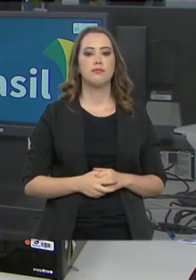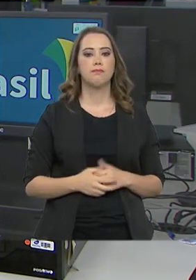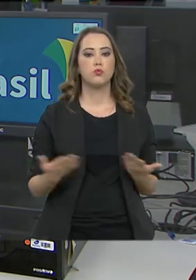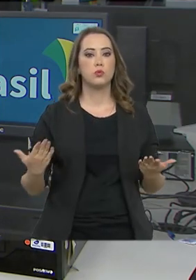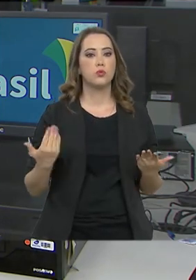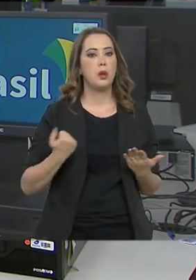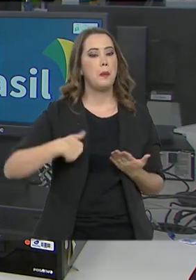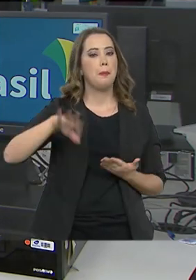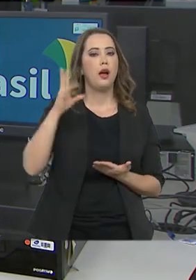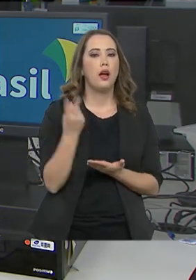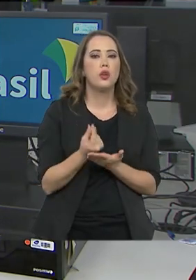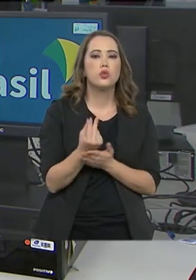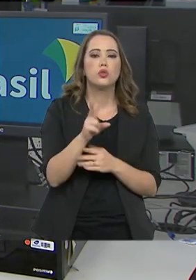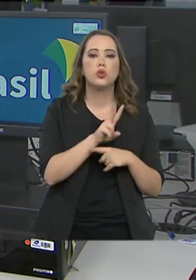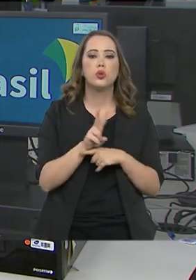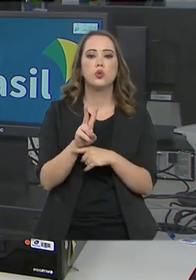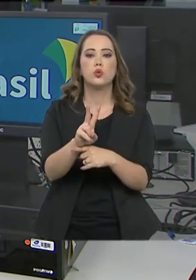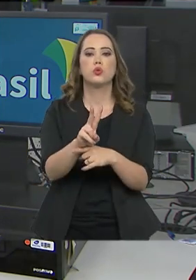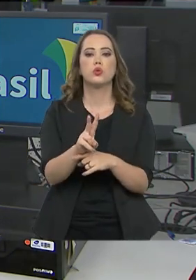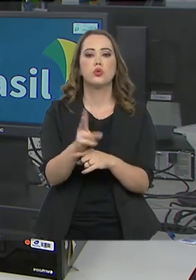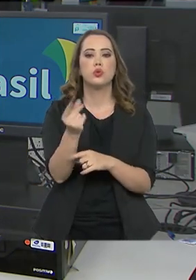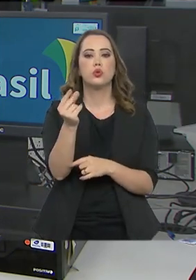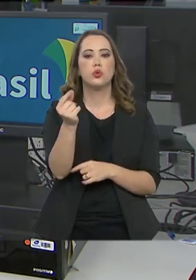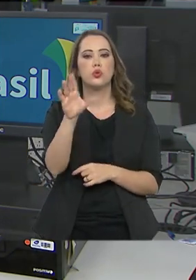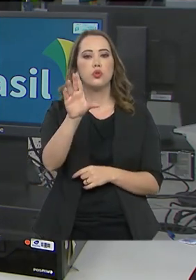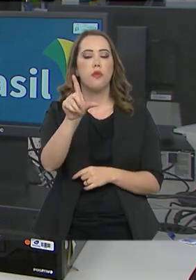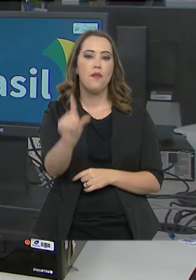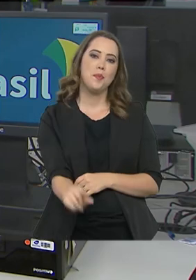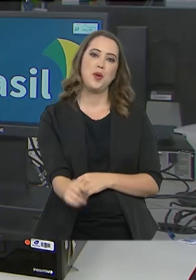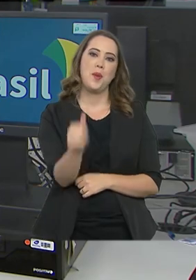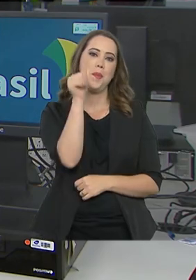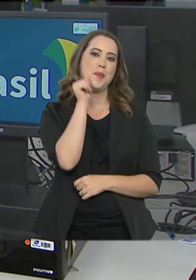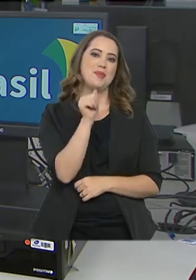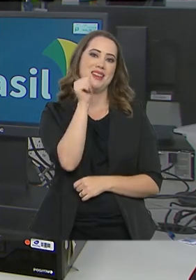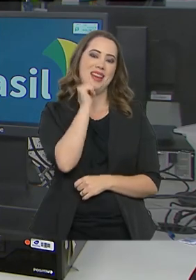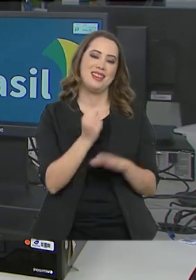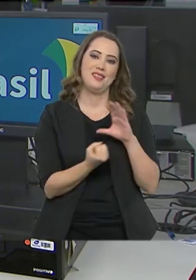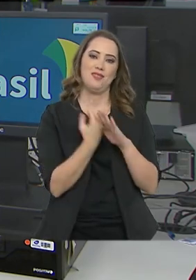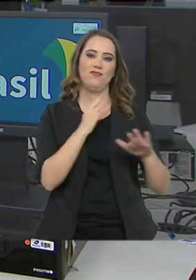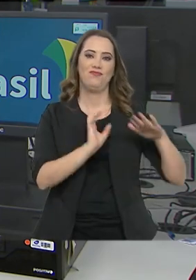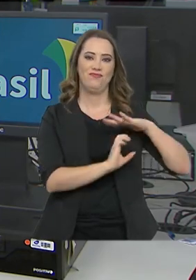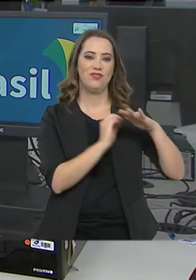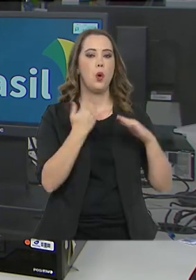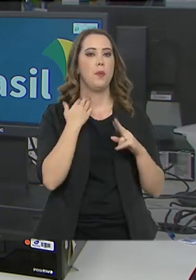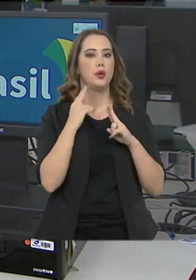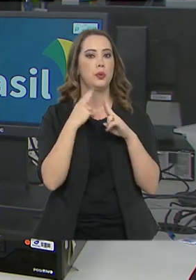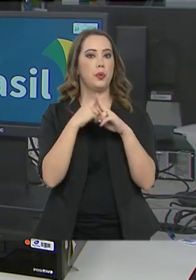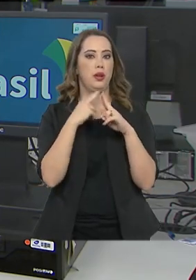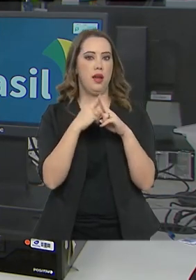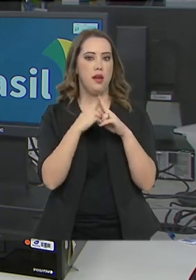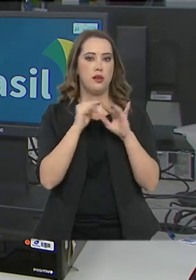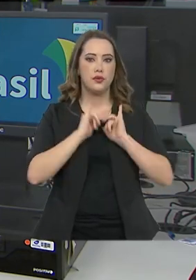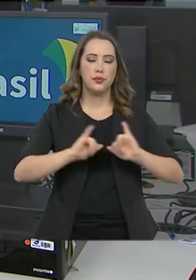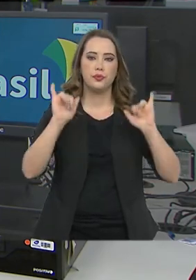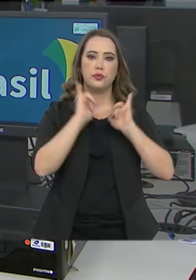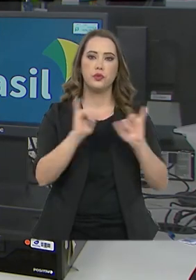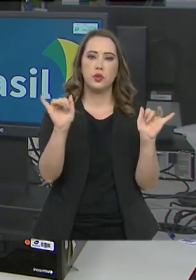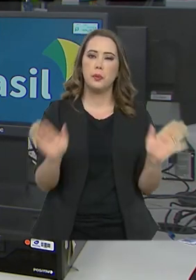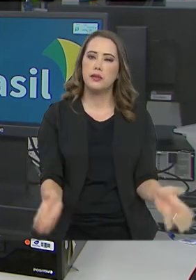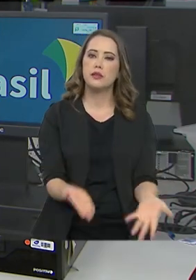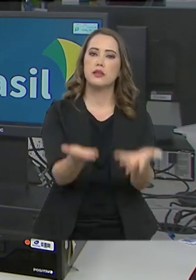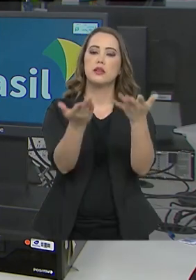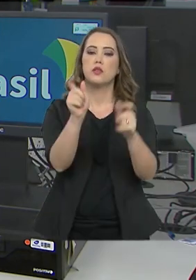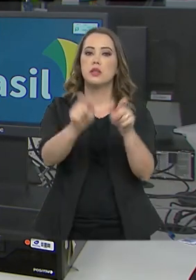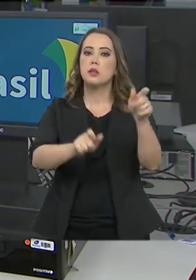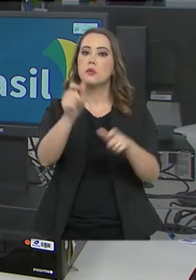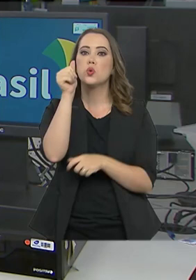Mais crédito com juros baixos para as empreendedoras. A Caixa Econômica Federal lançou um pacote de vantagens para incentivar